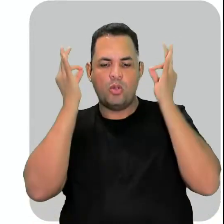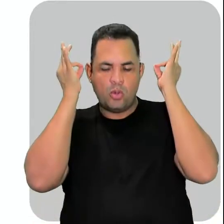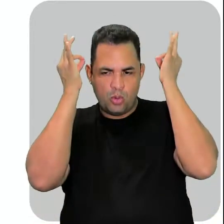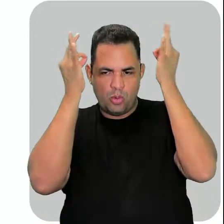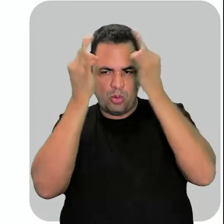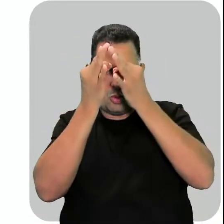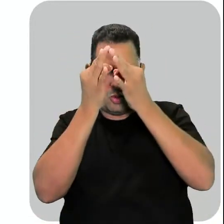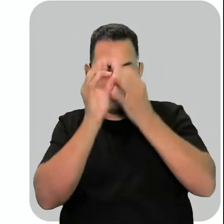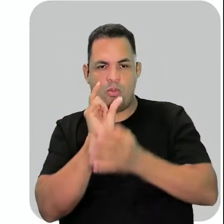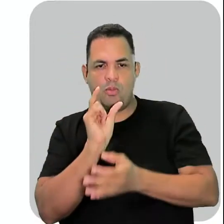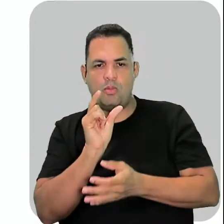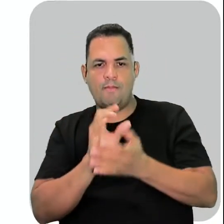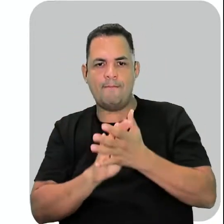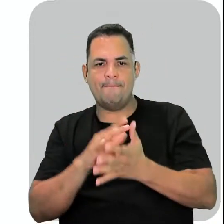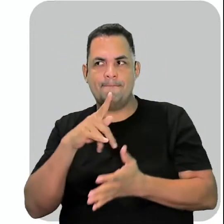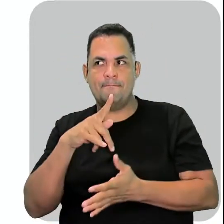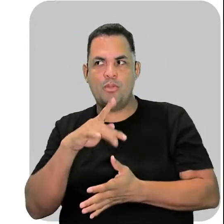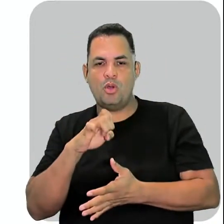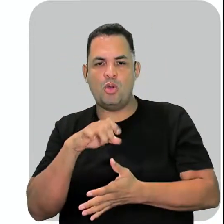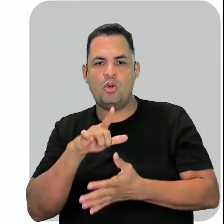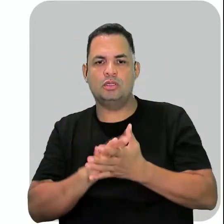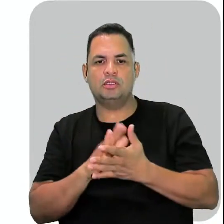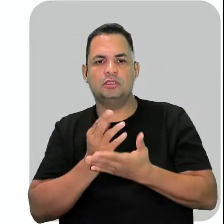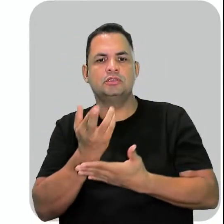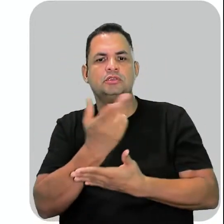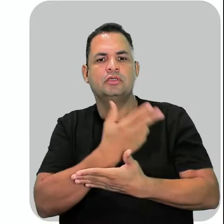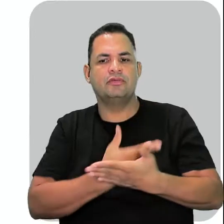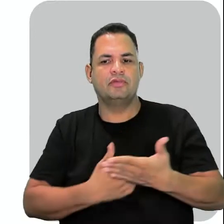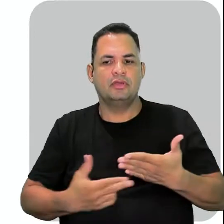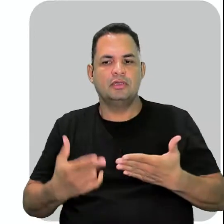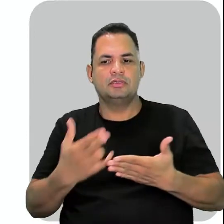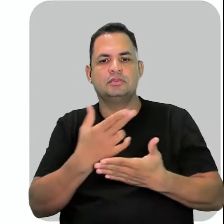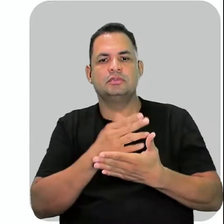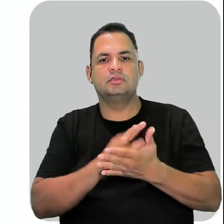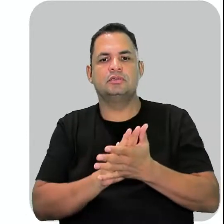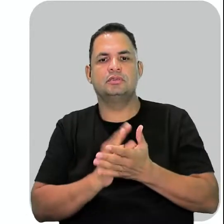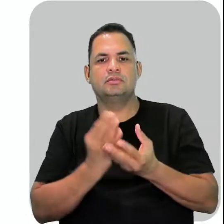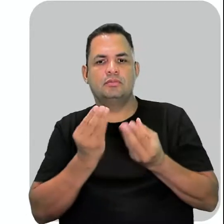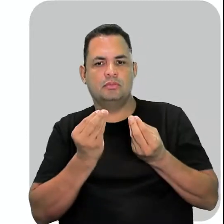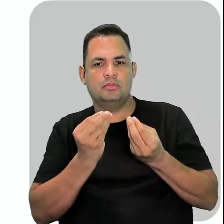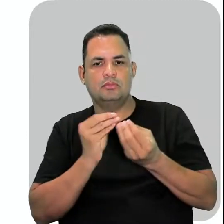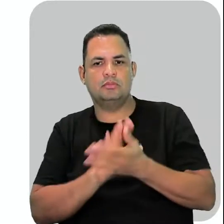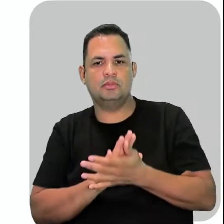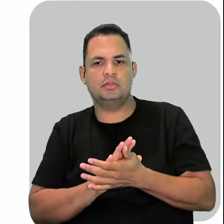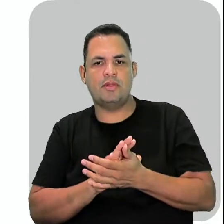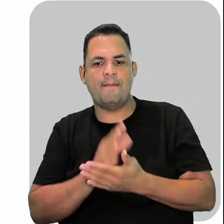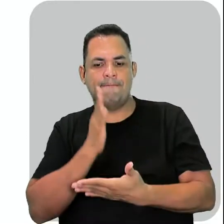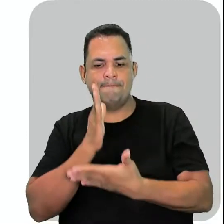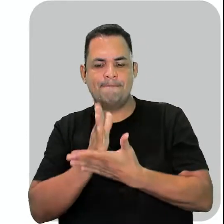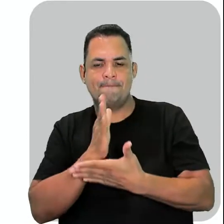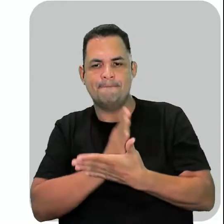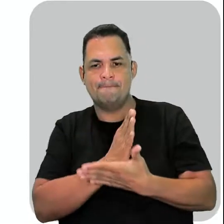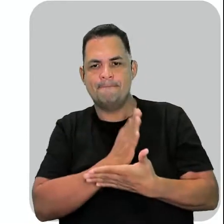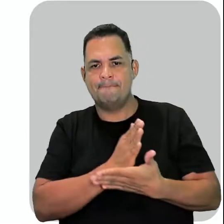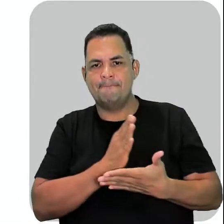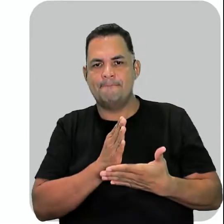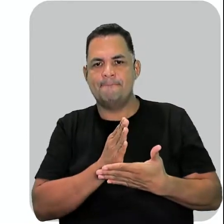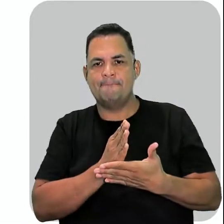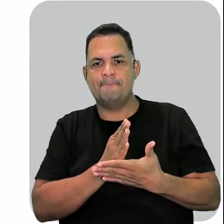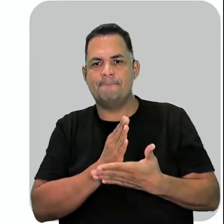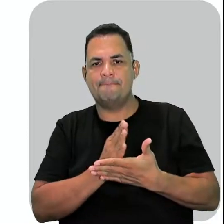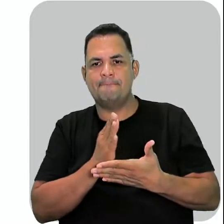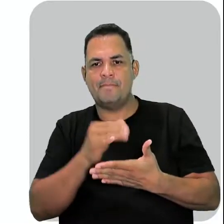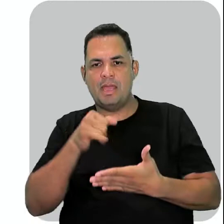onde poli quer dizer muito e mero quer dizer parte. Então, nós temos